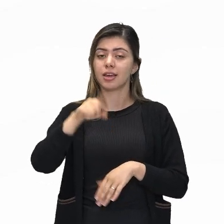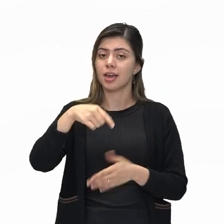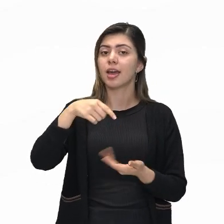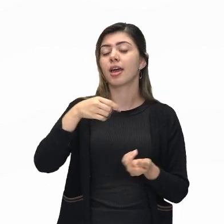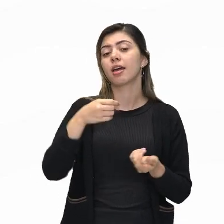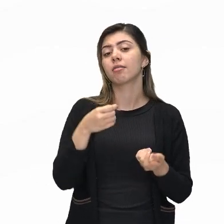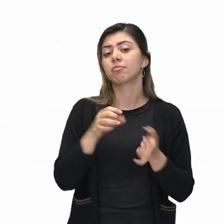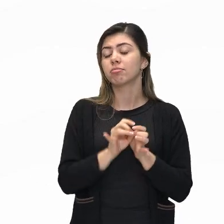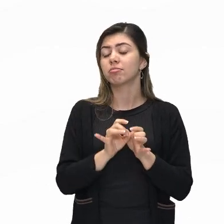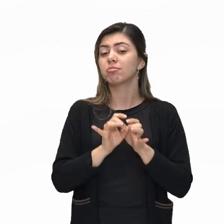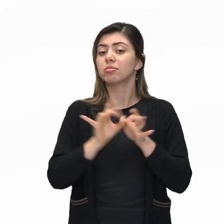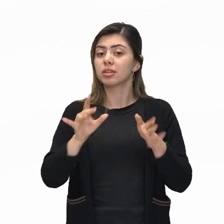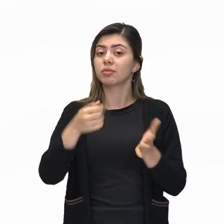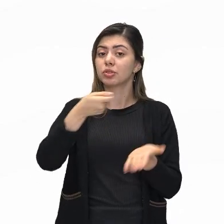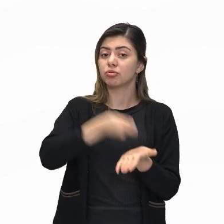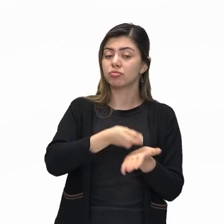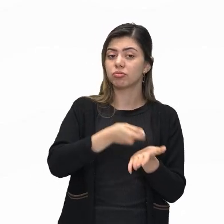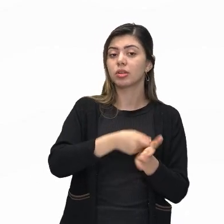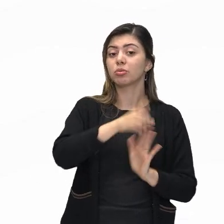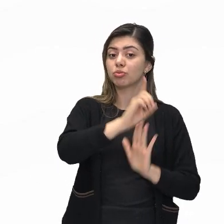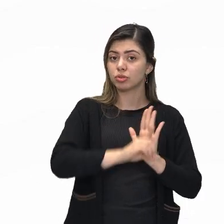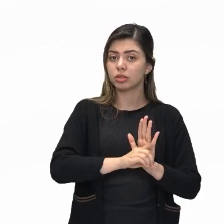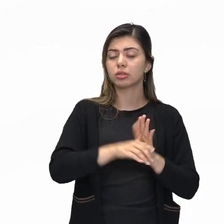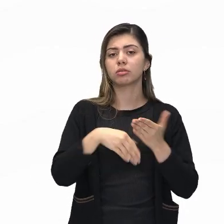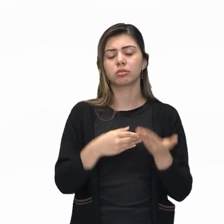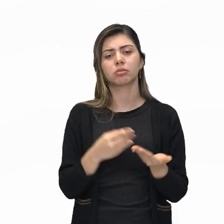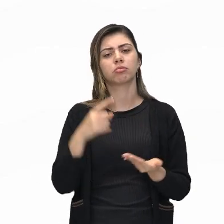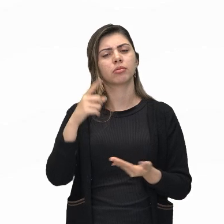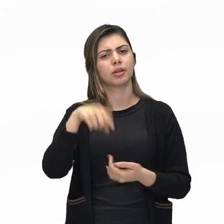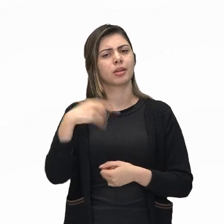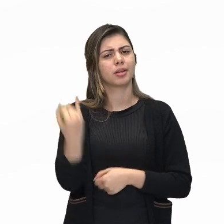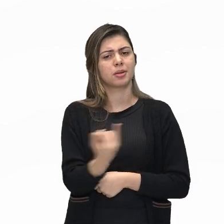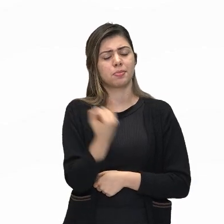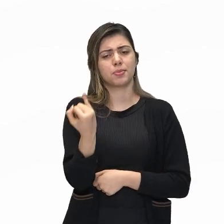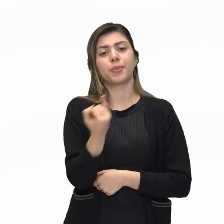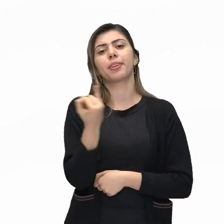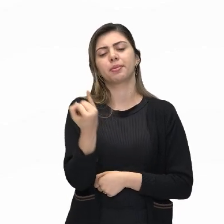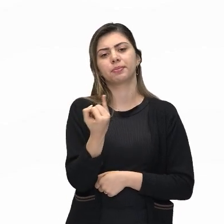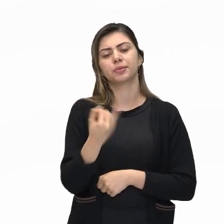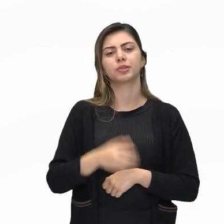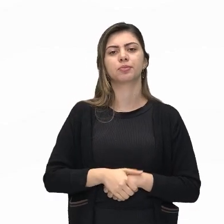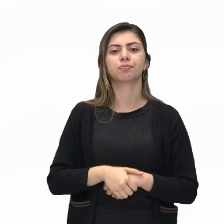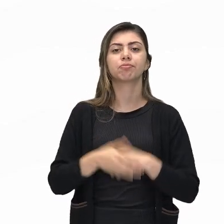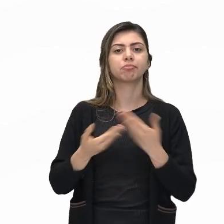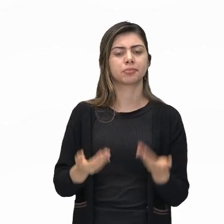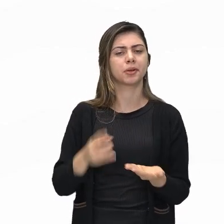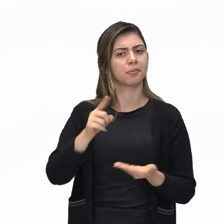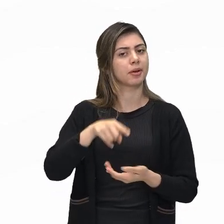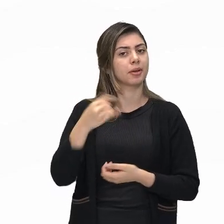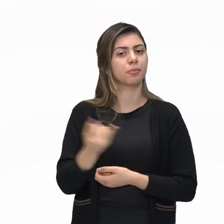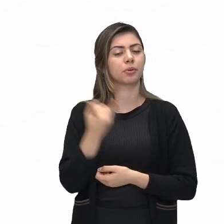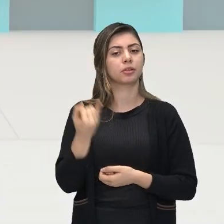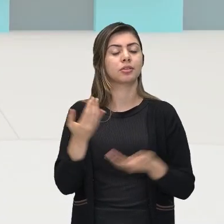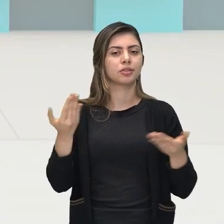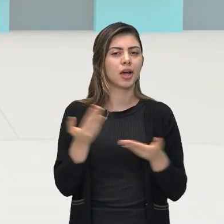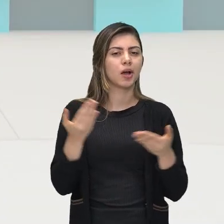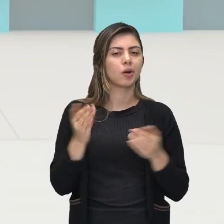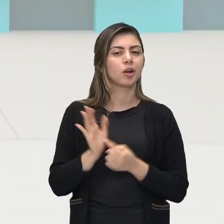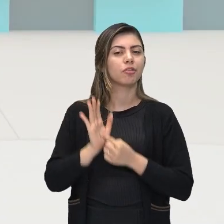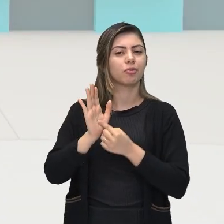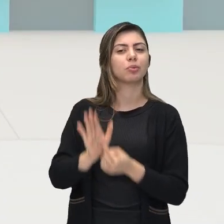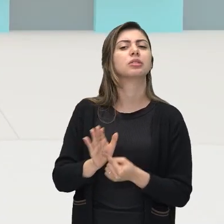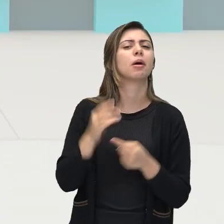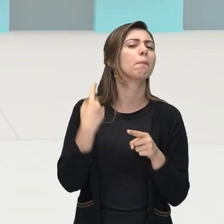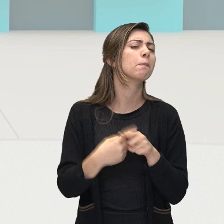mais cuidado, com mais carinho, justamente porque é um fator muito importante. E como um fator muito importante, eu vou trazer aqui o